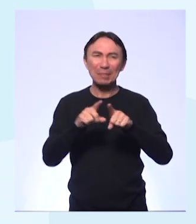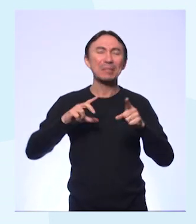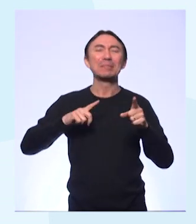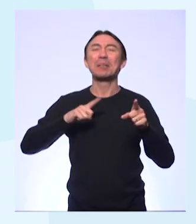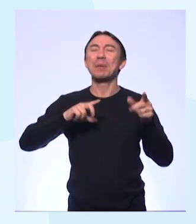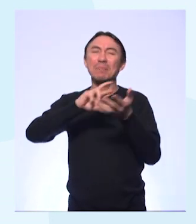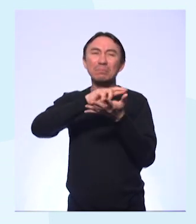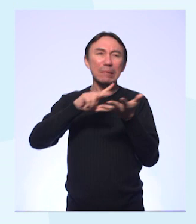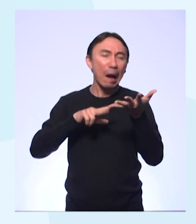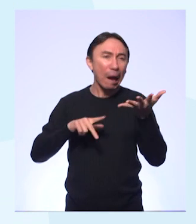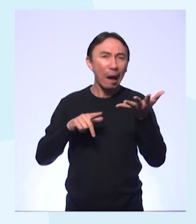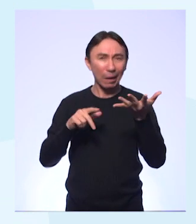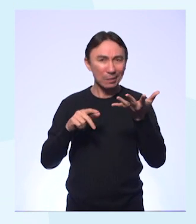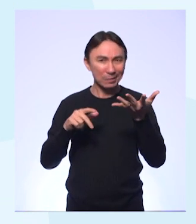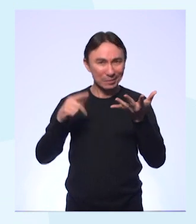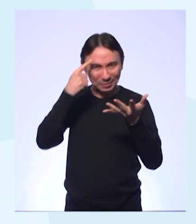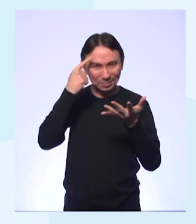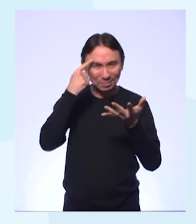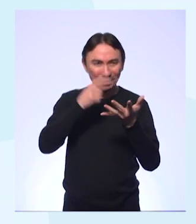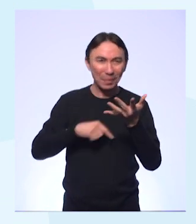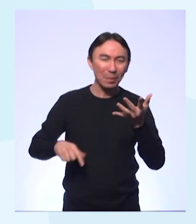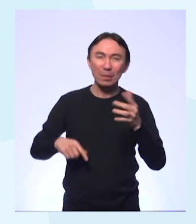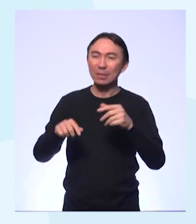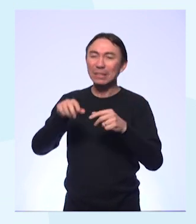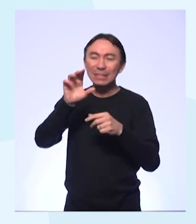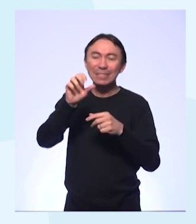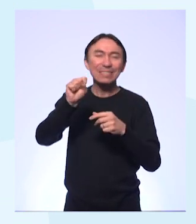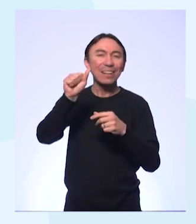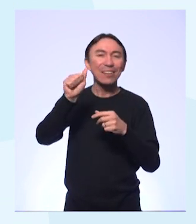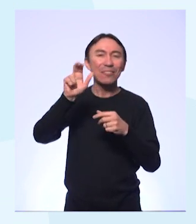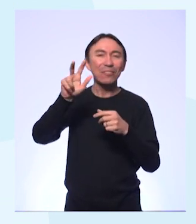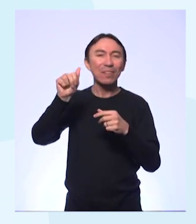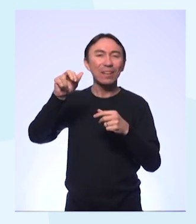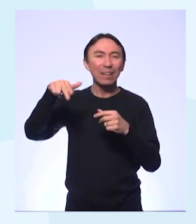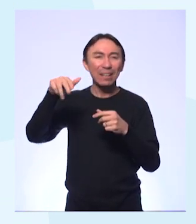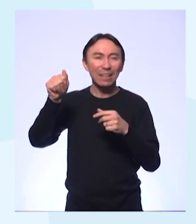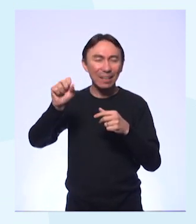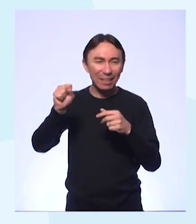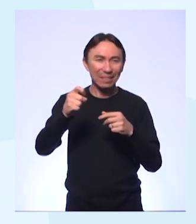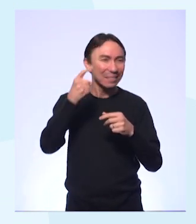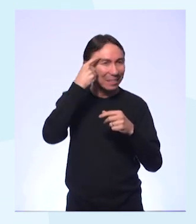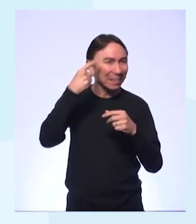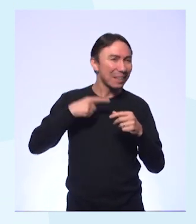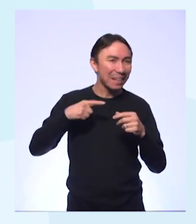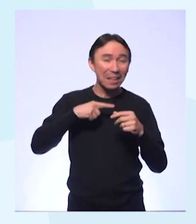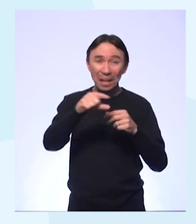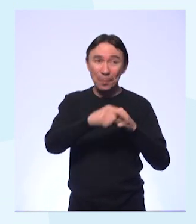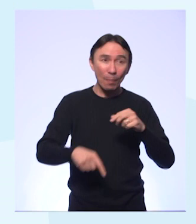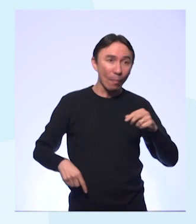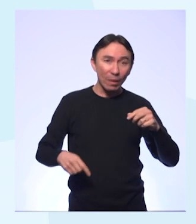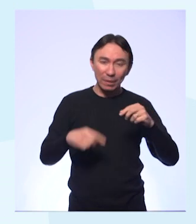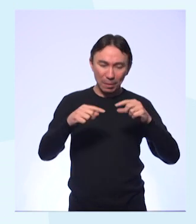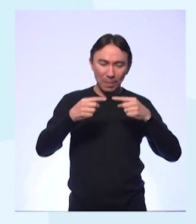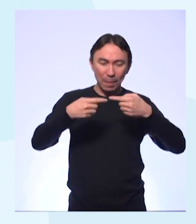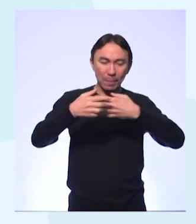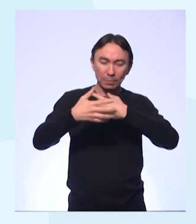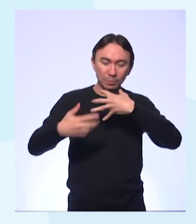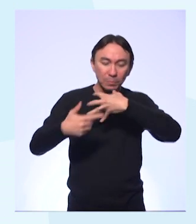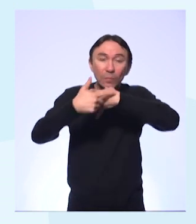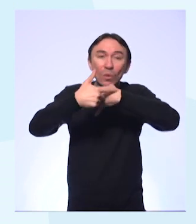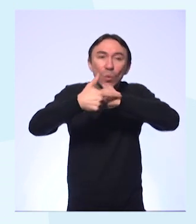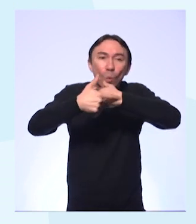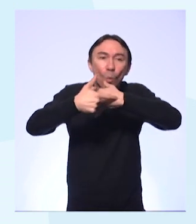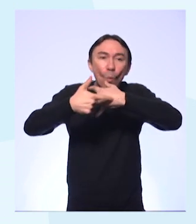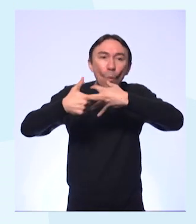Então é interessante retratar isso. E a gente vê a linha do Equador, né, praticamente corta, né, no centro da África. E